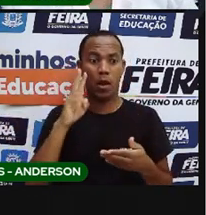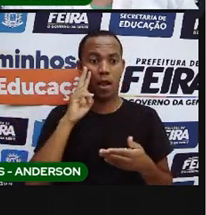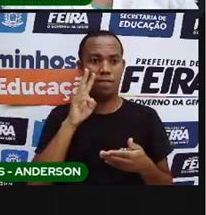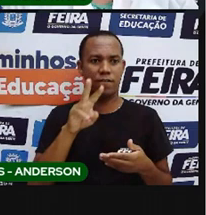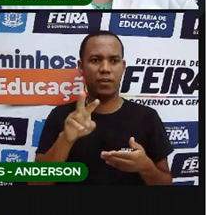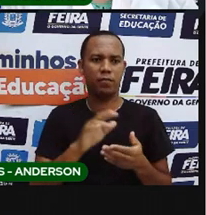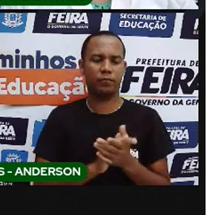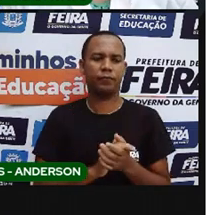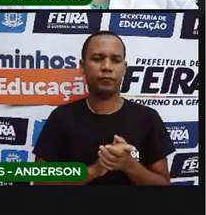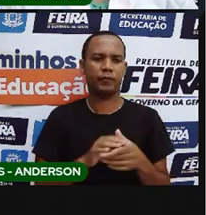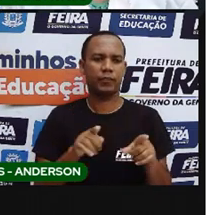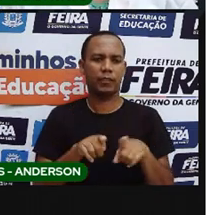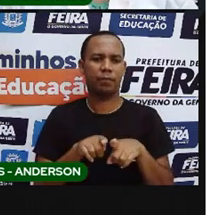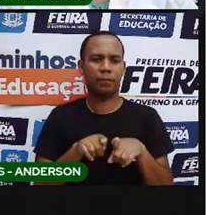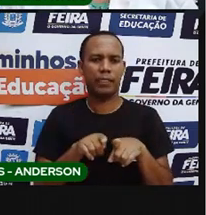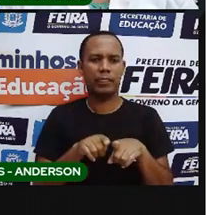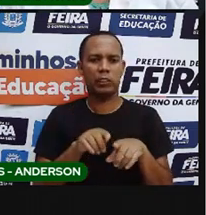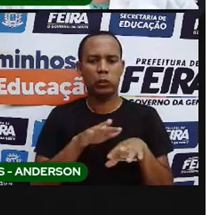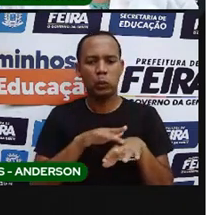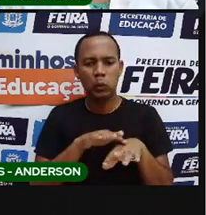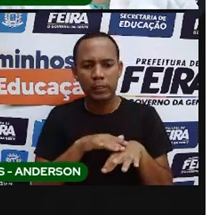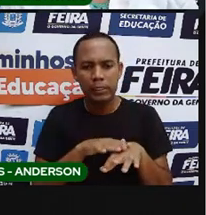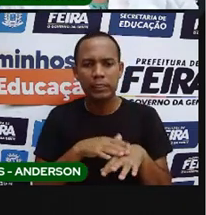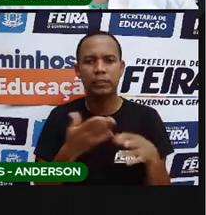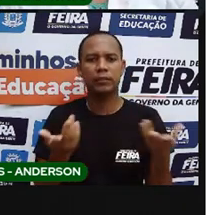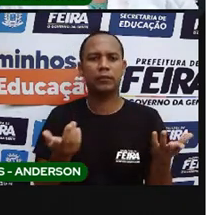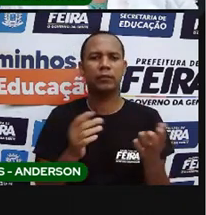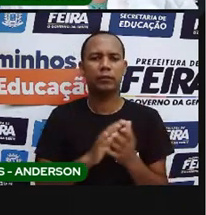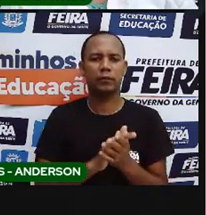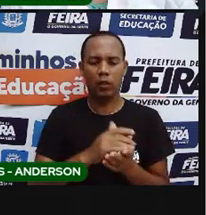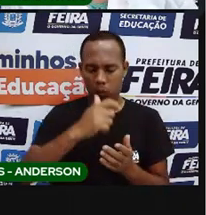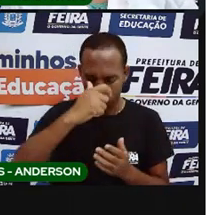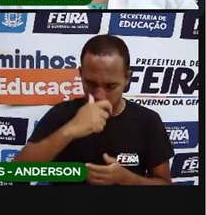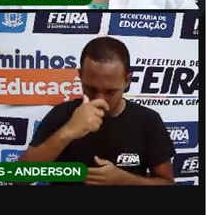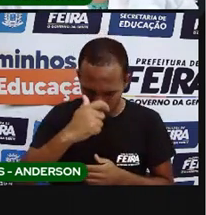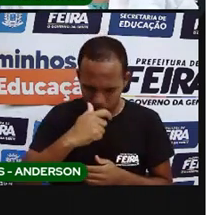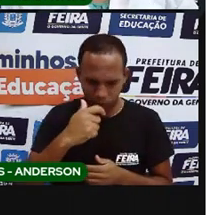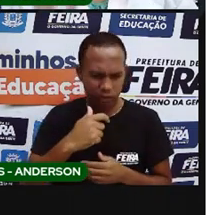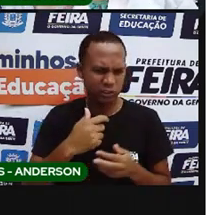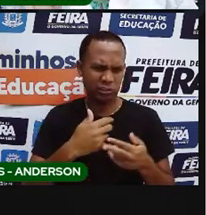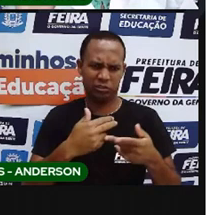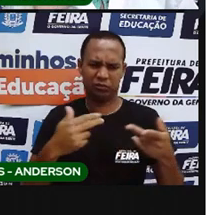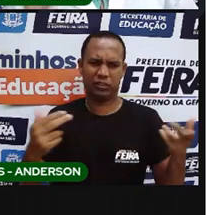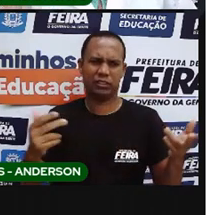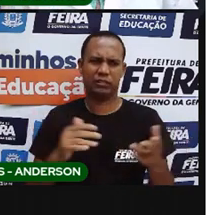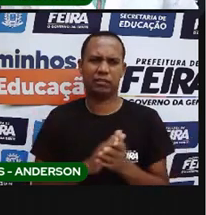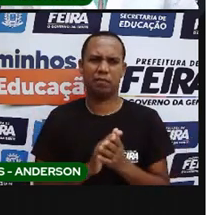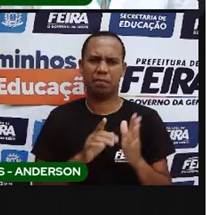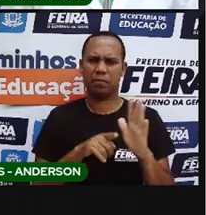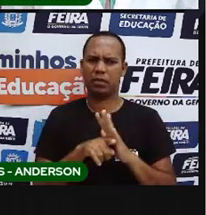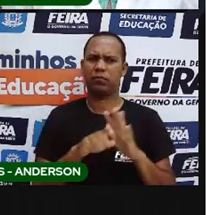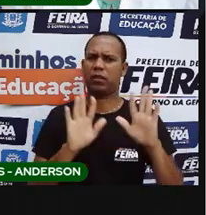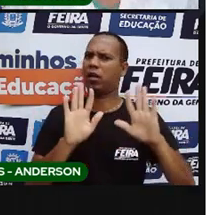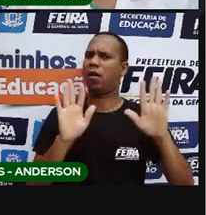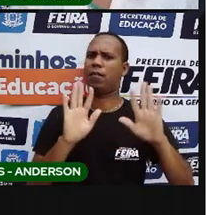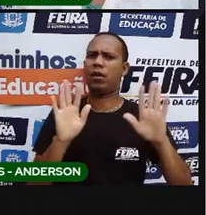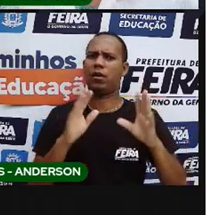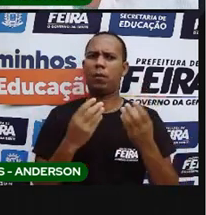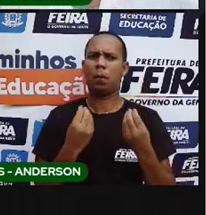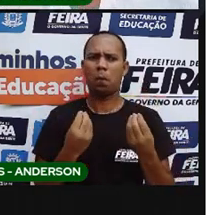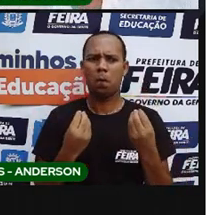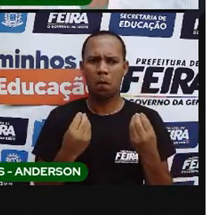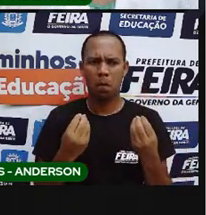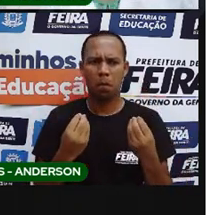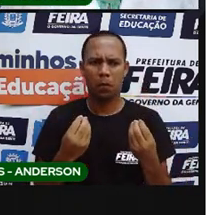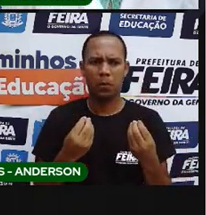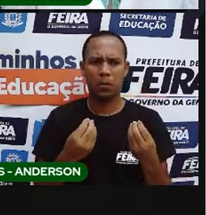pelas doenças trazidas por eles, né? Como a gripe e a tuberculose. Eles podem se perguntar, não, bro, peraí, calma aí. Como assim uma